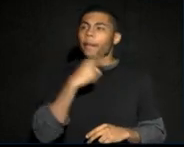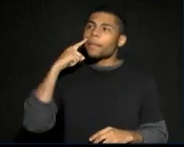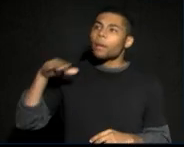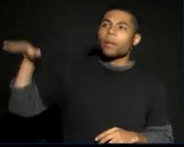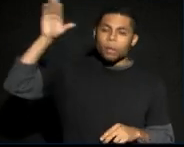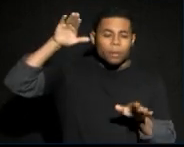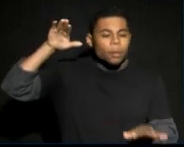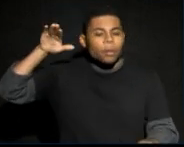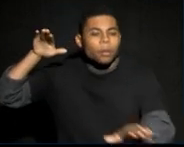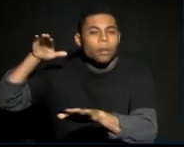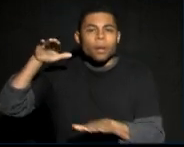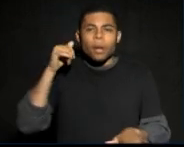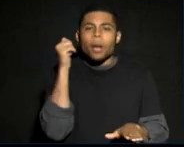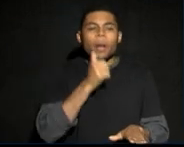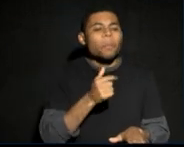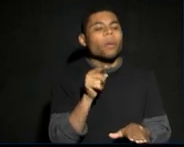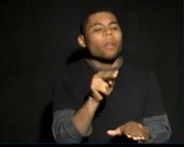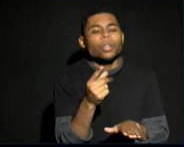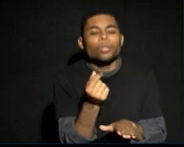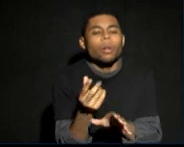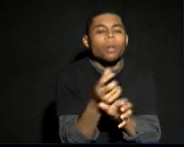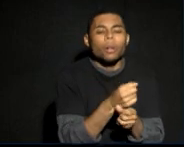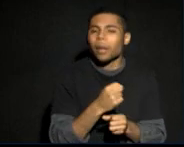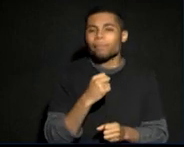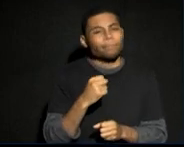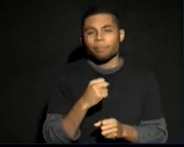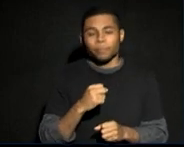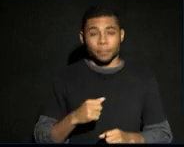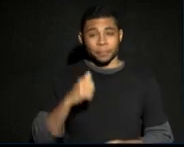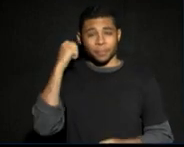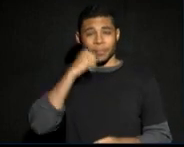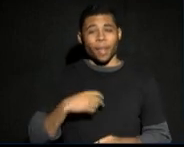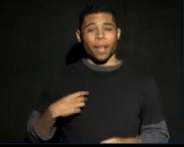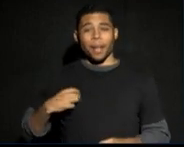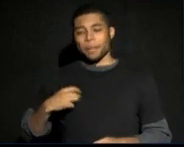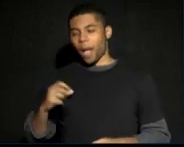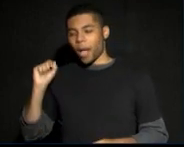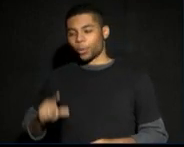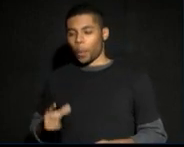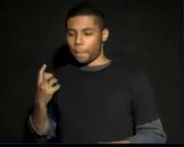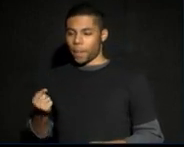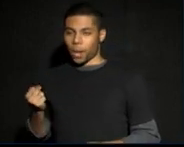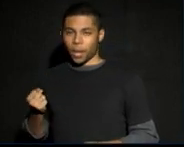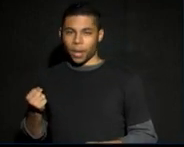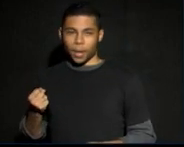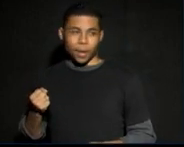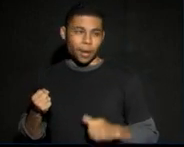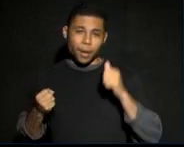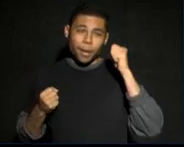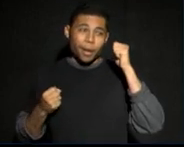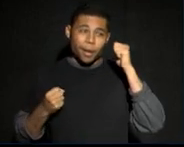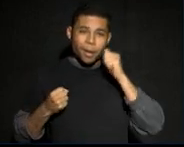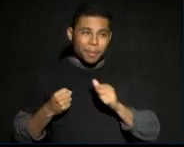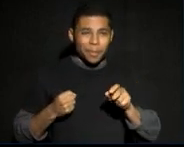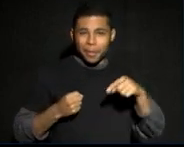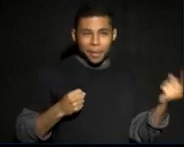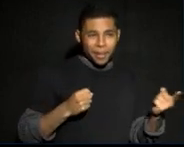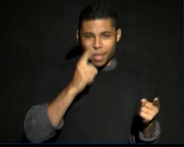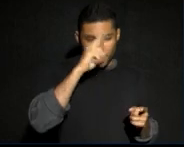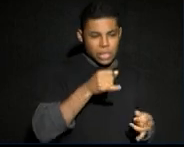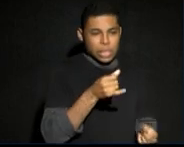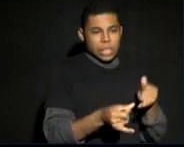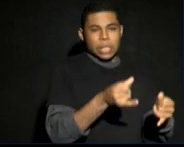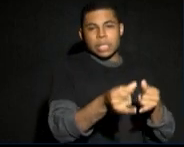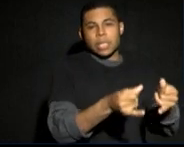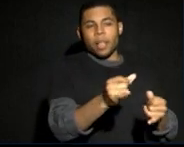traduzir o shopping financeiro para mulher homem só tem camisa azul e branca e uma mulher né Marta tem 10 sapatos Deve ser porque